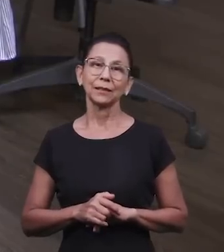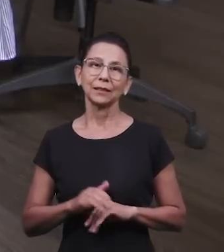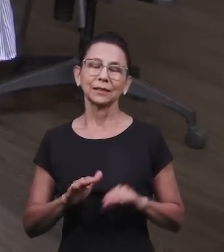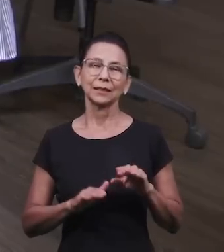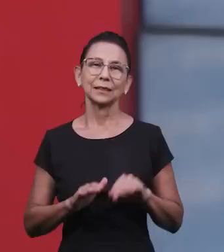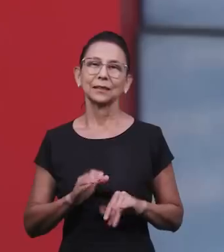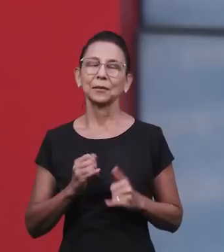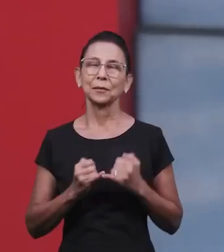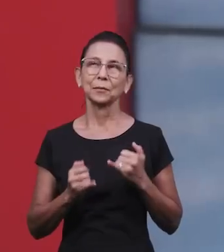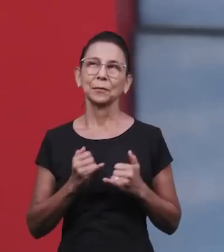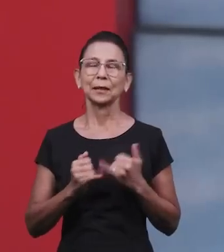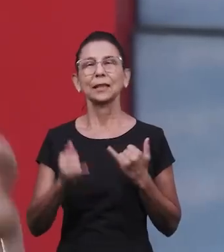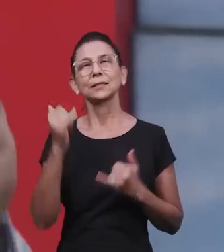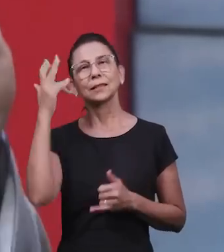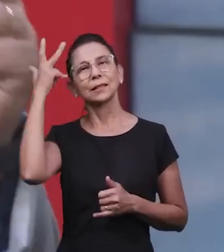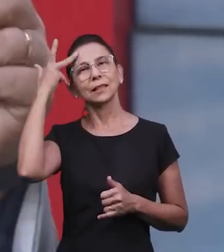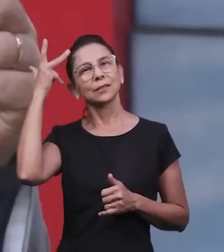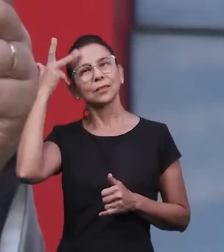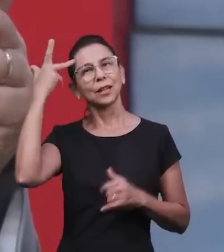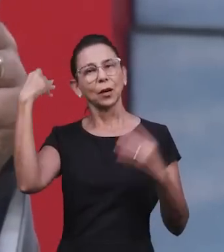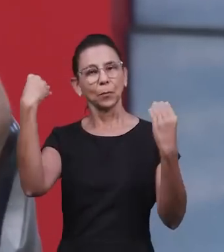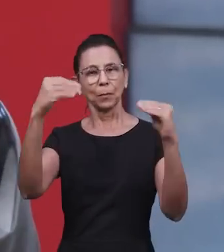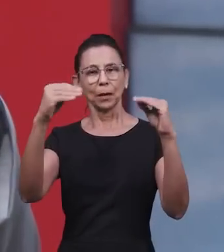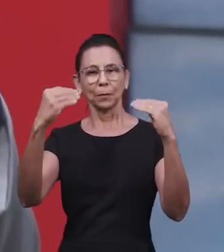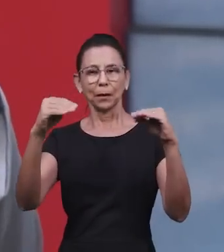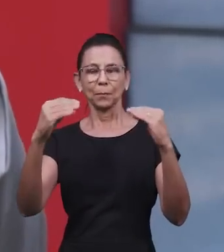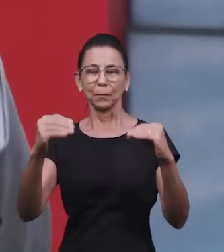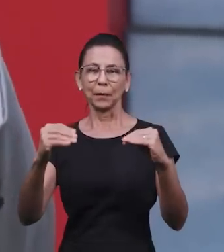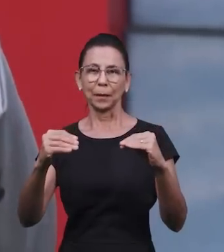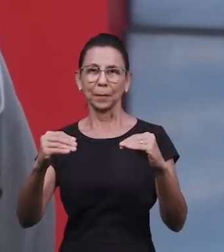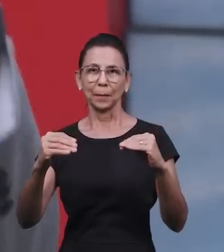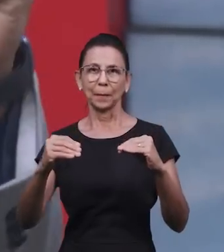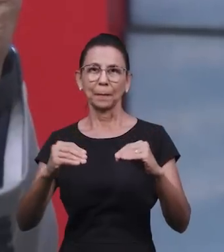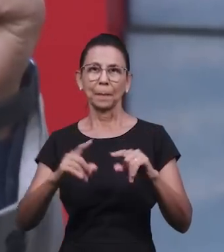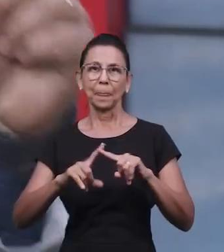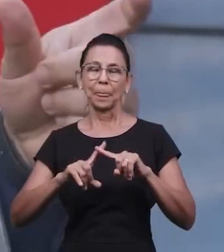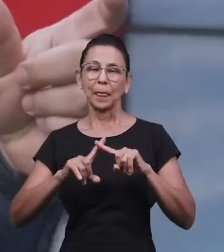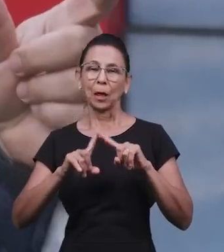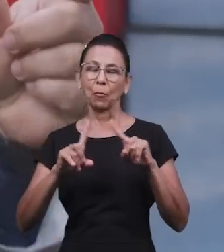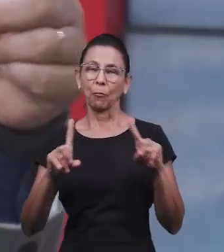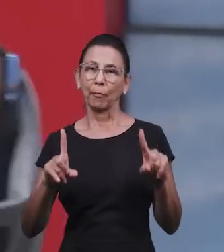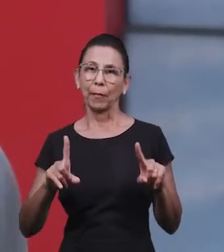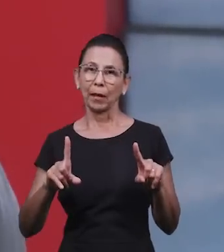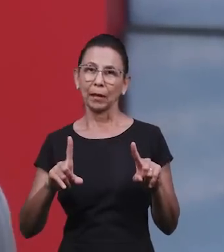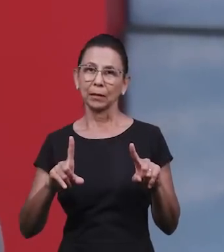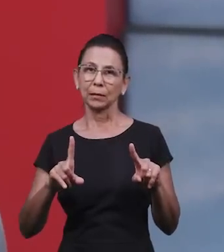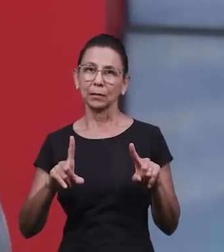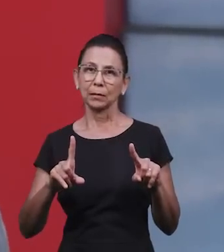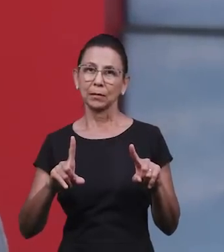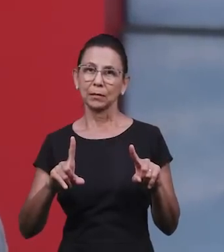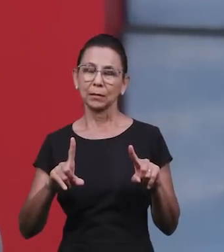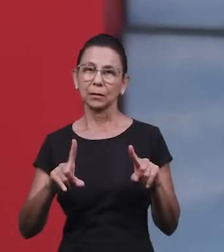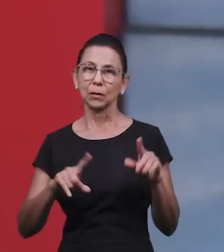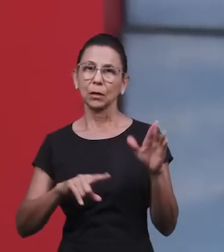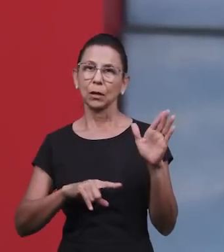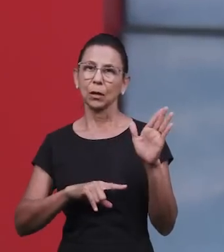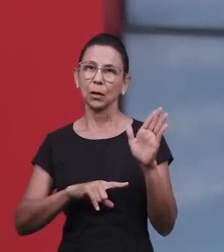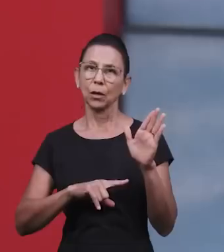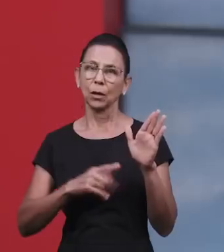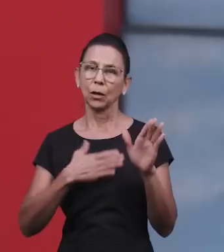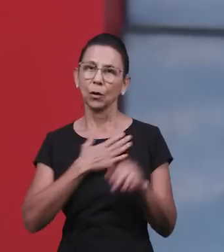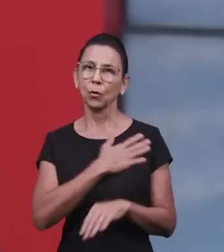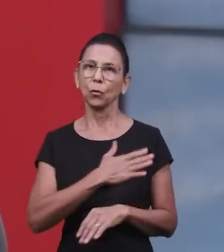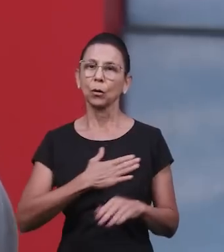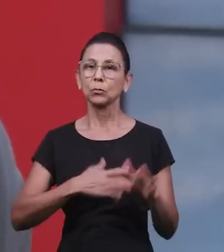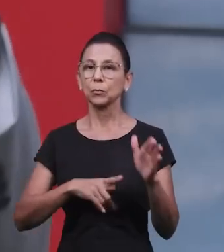nas redes sociais, mas quando você fala da assistência, às vezes você precisa perguntar. Eu pelo menos uso essa estratégia,